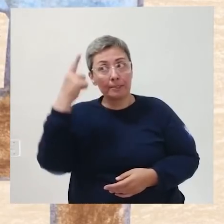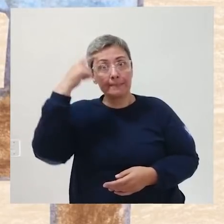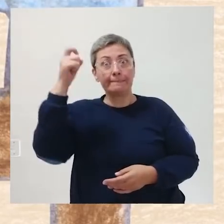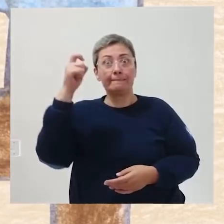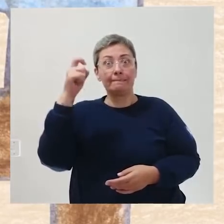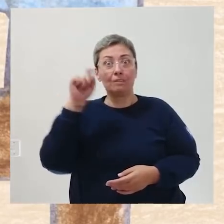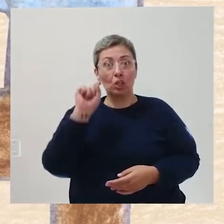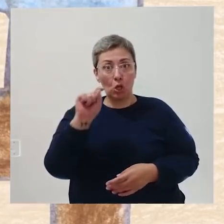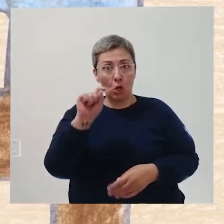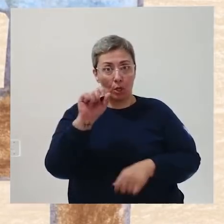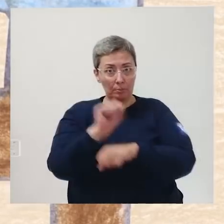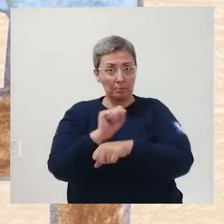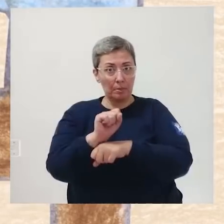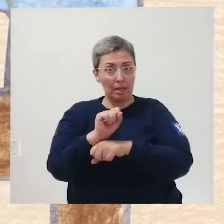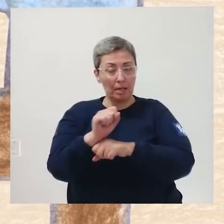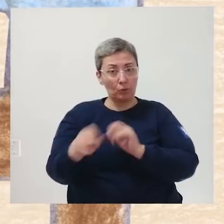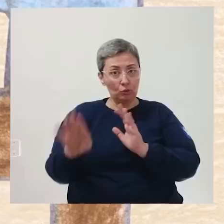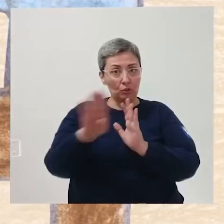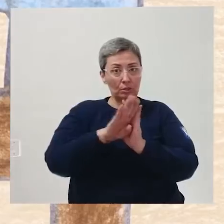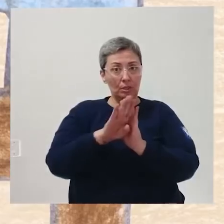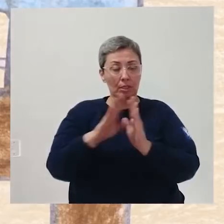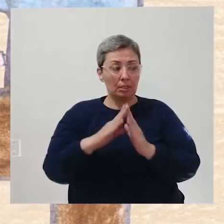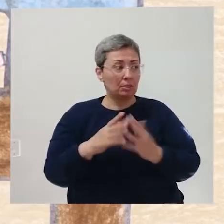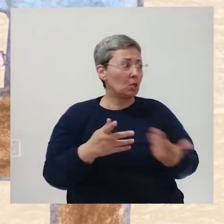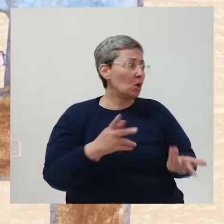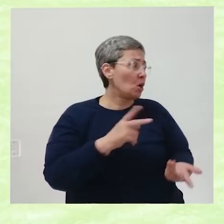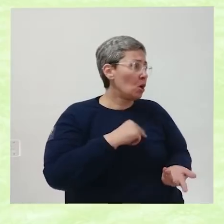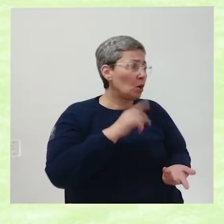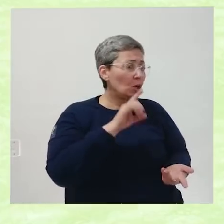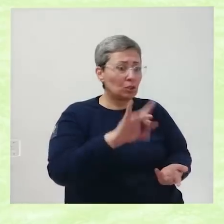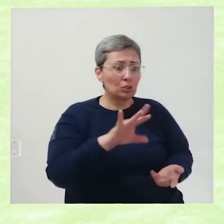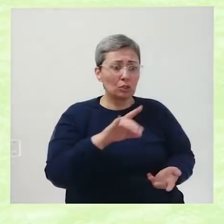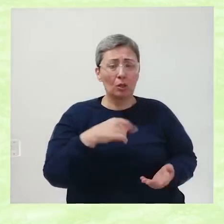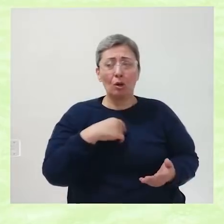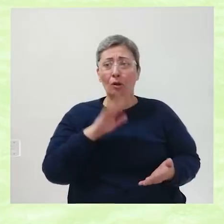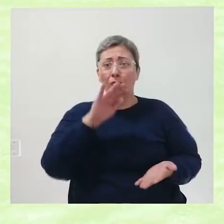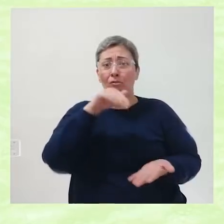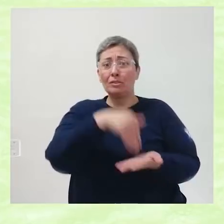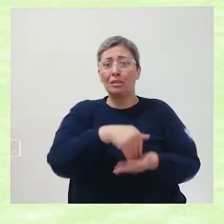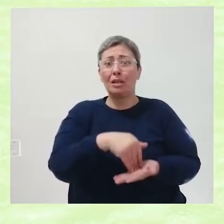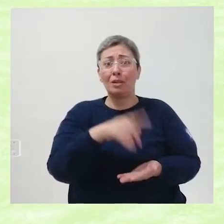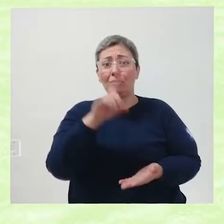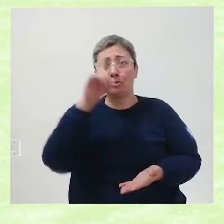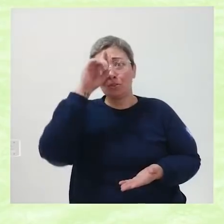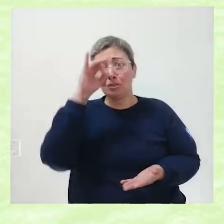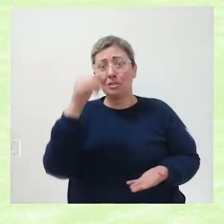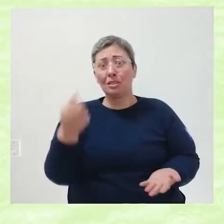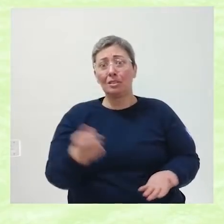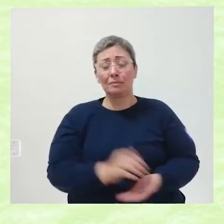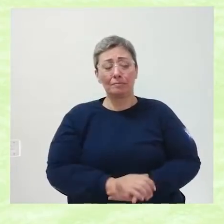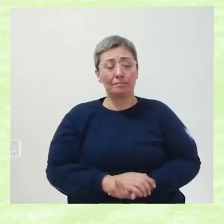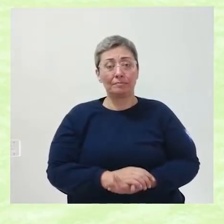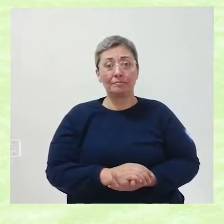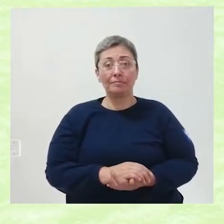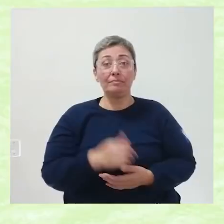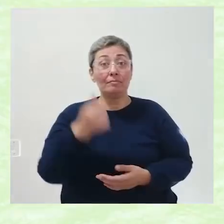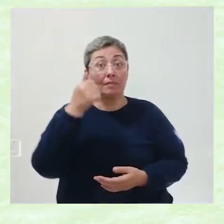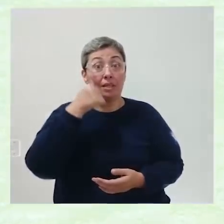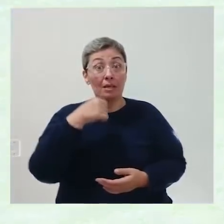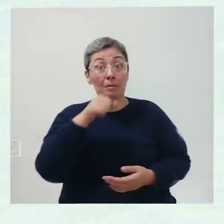Paty, mamãe teve uma ótima ideia. Espera eu chegar. Oh, não! Só no fim do